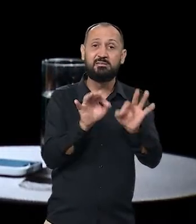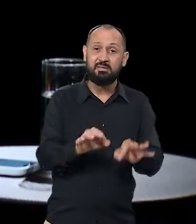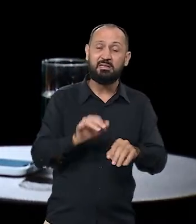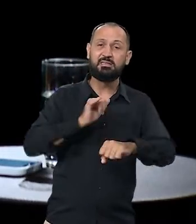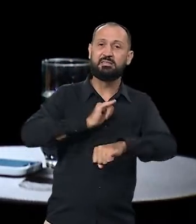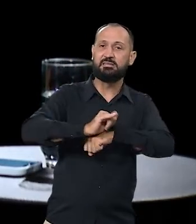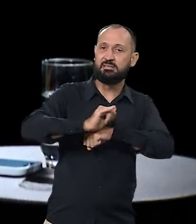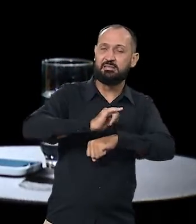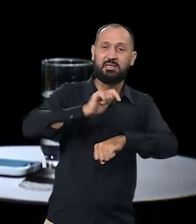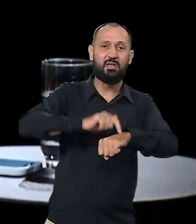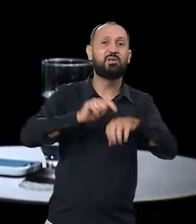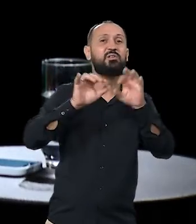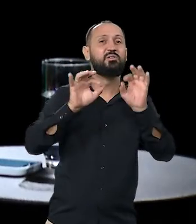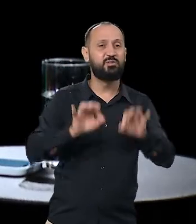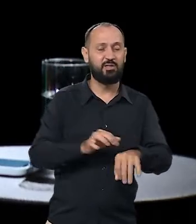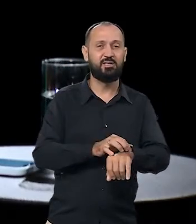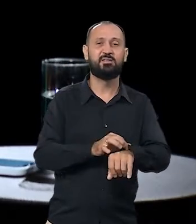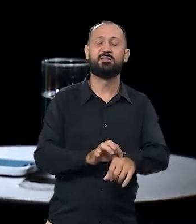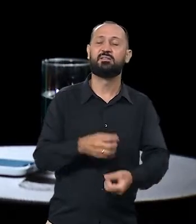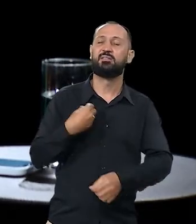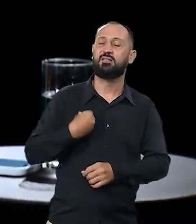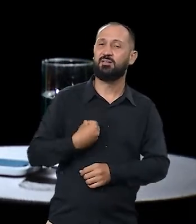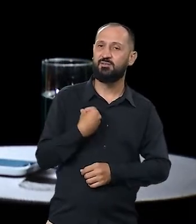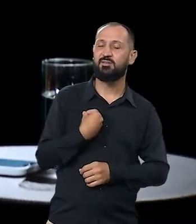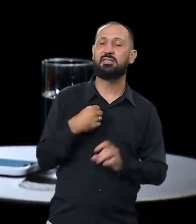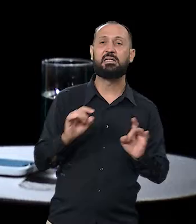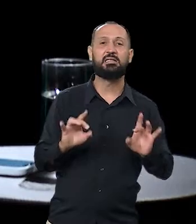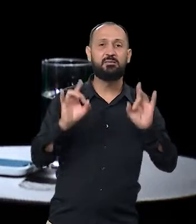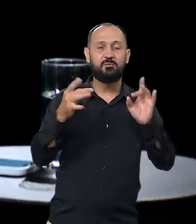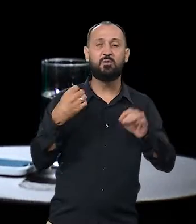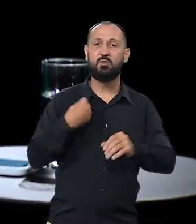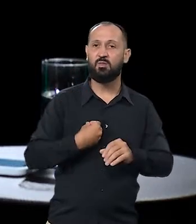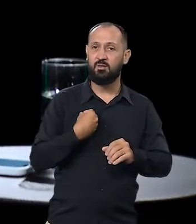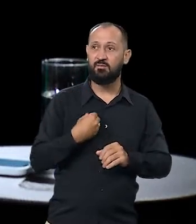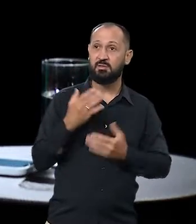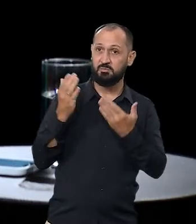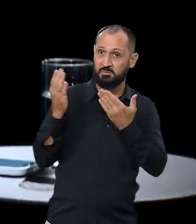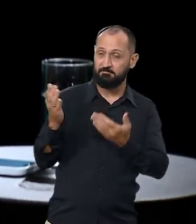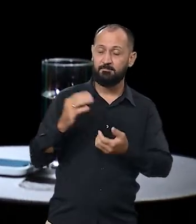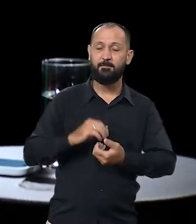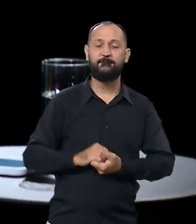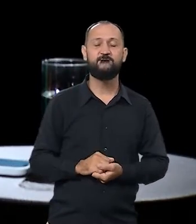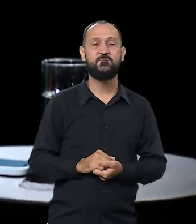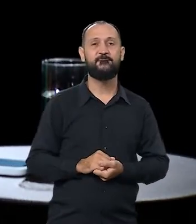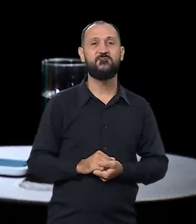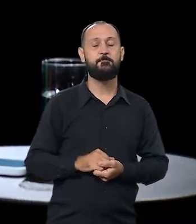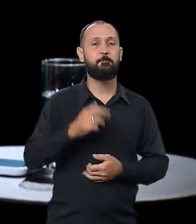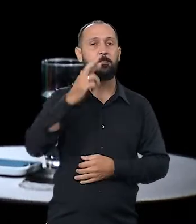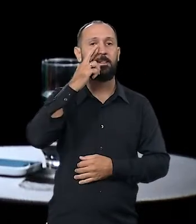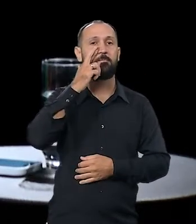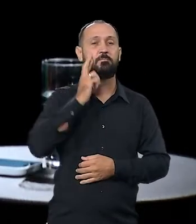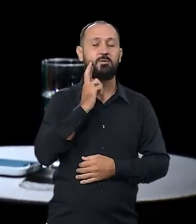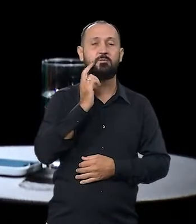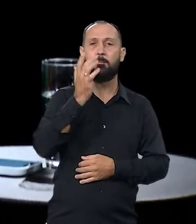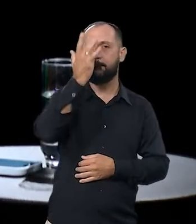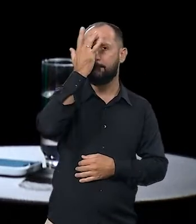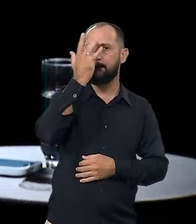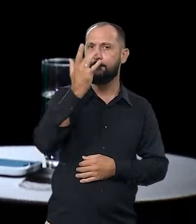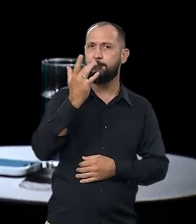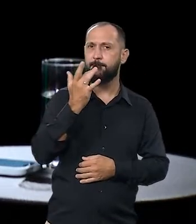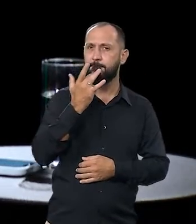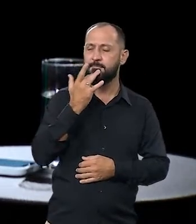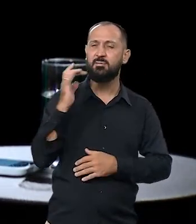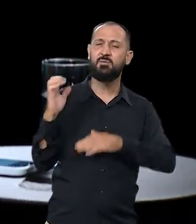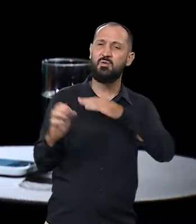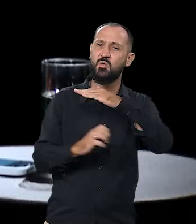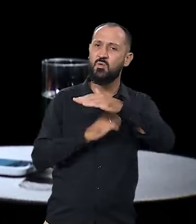pessoas certas, estratégicas na hora certa nas nossas vidas, especialmente na vida do senhor. Eduardo Riedel, com